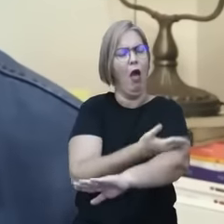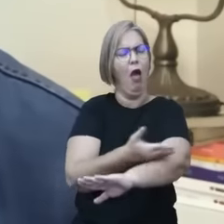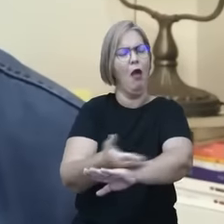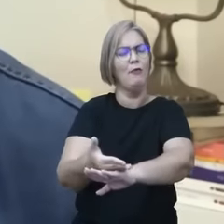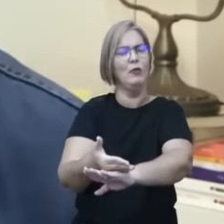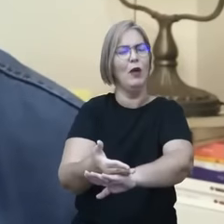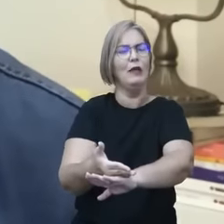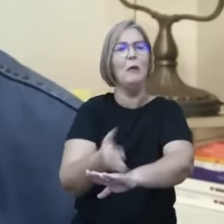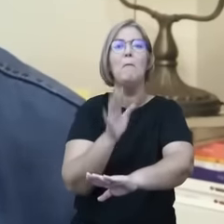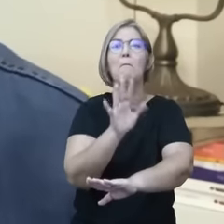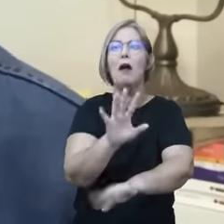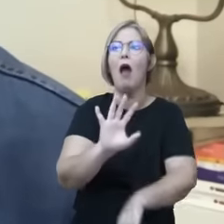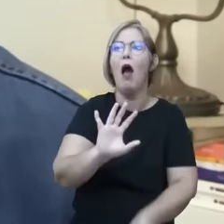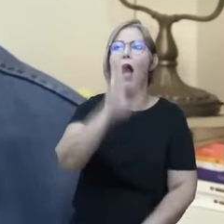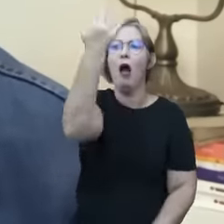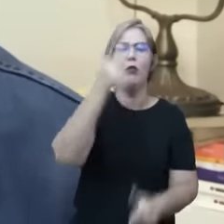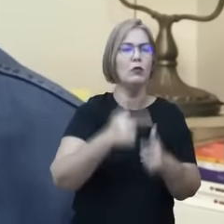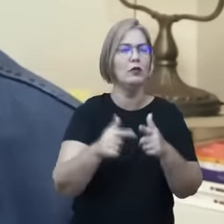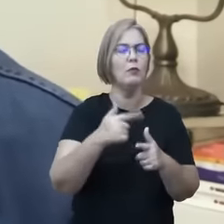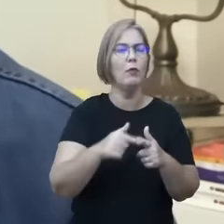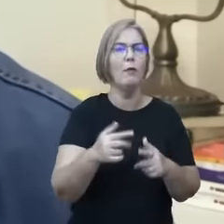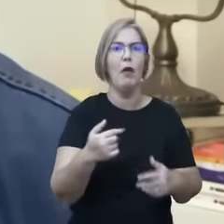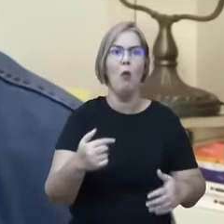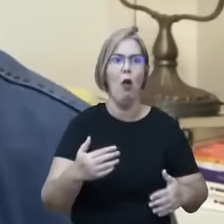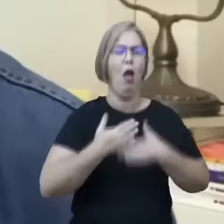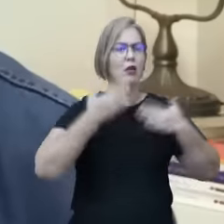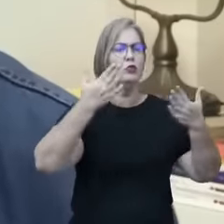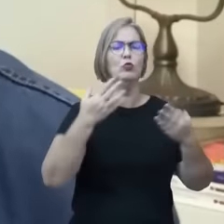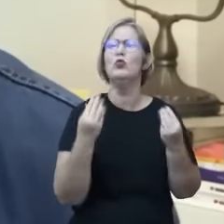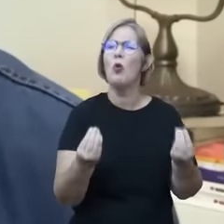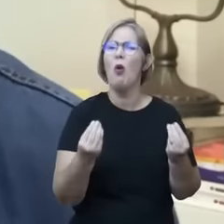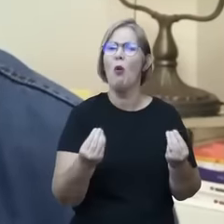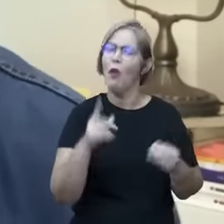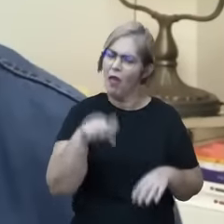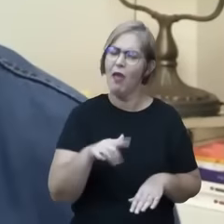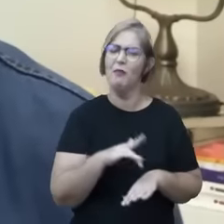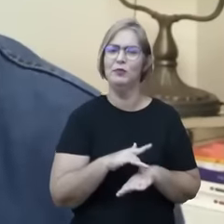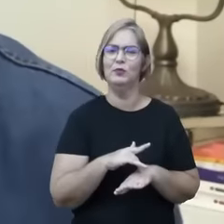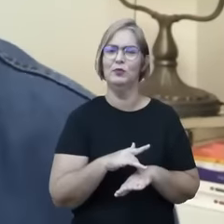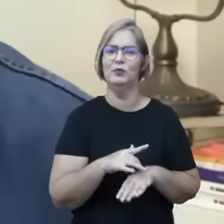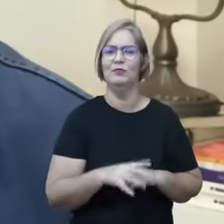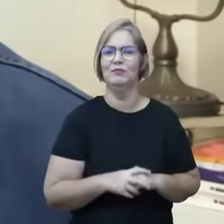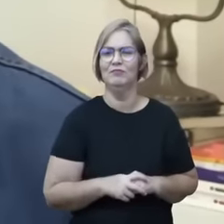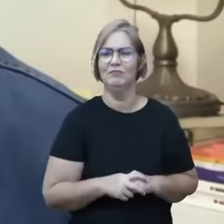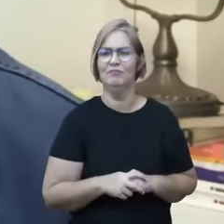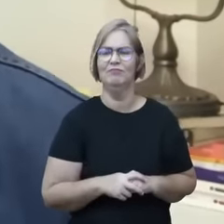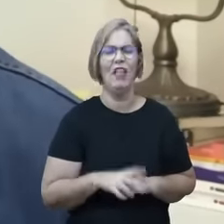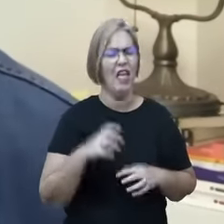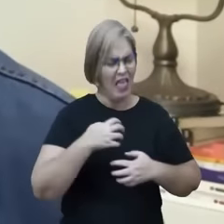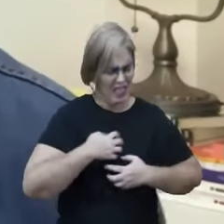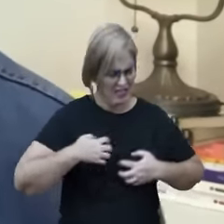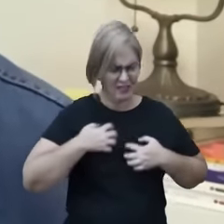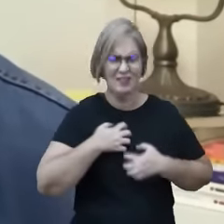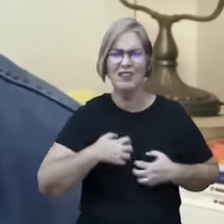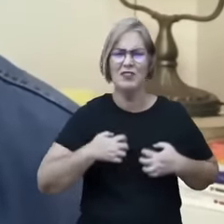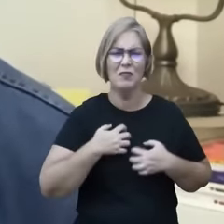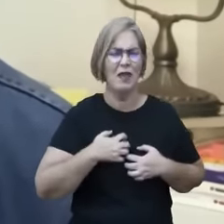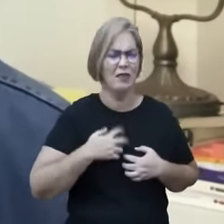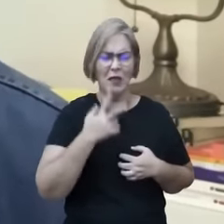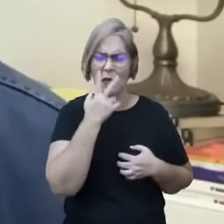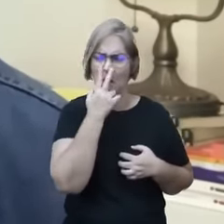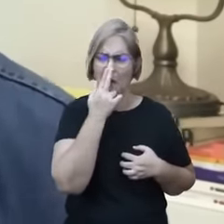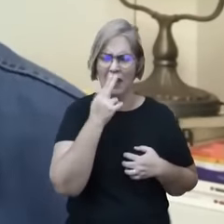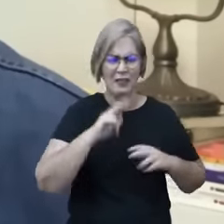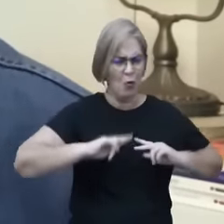estranheza do mundo. Isto é o absurdo. Esse mal-estar diante da desumanidade do